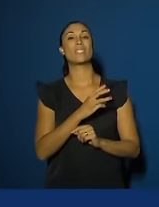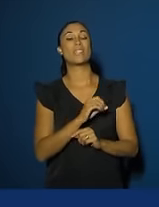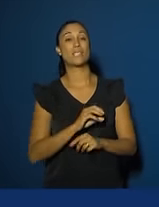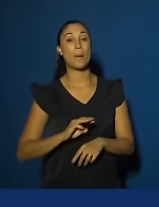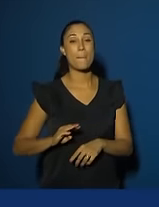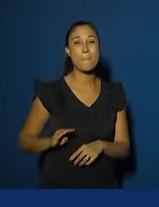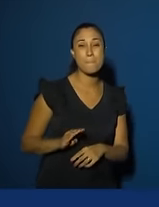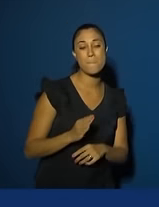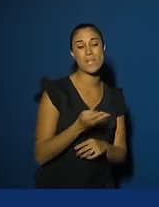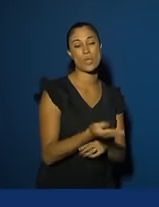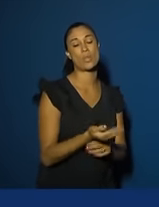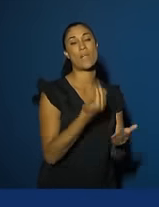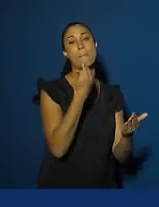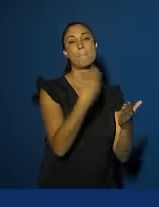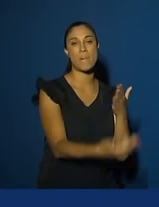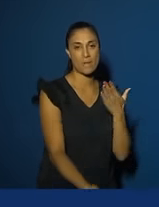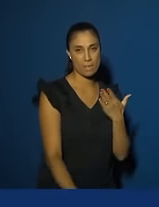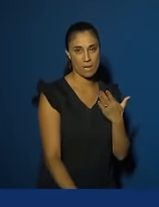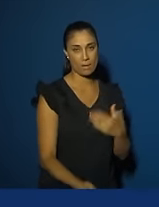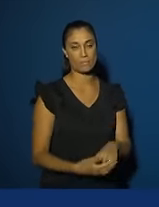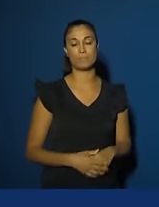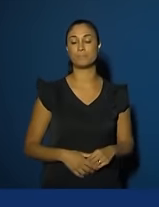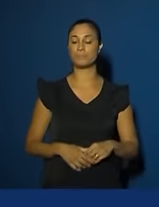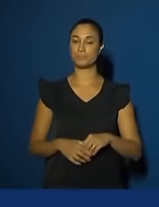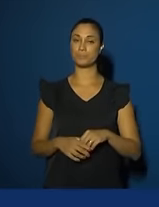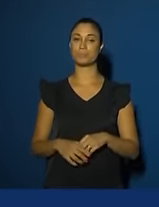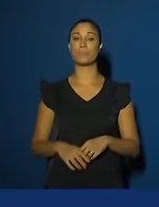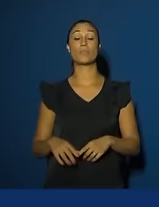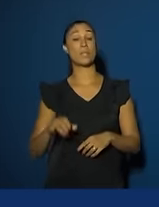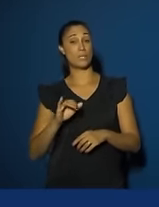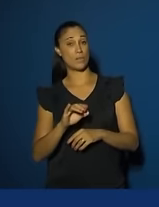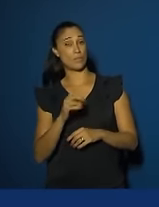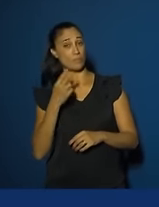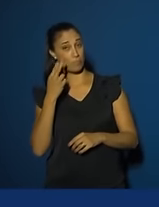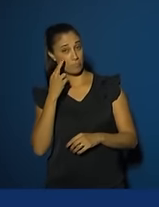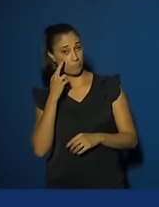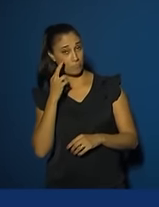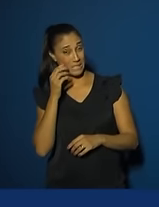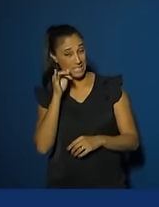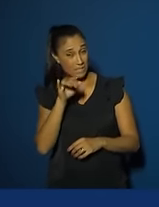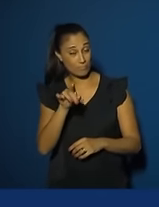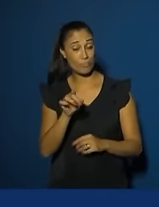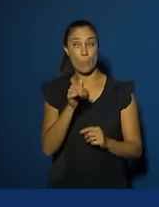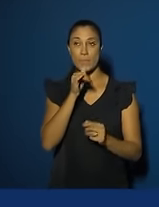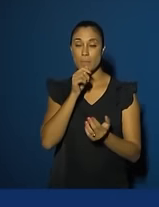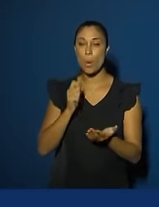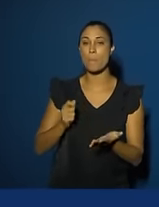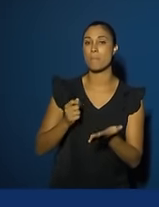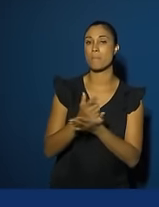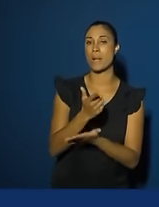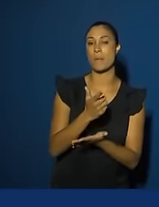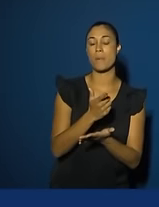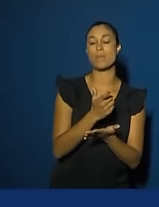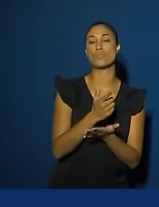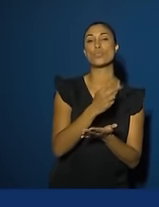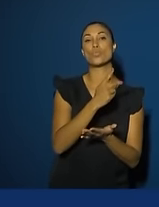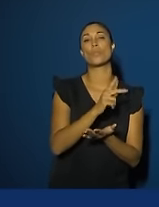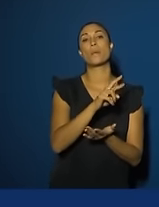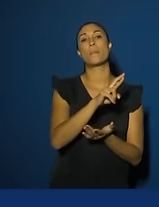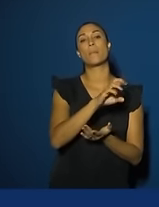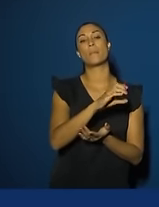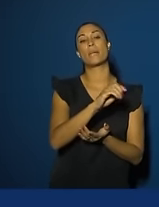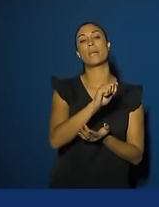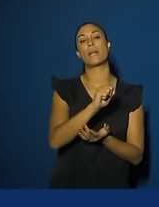bilhões de reais de perda né se você levar em consideração o pagamento de do dos precatórios que